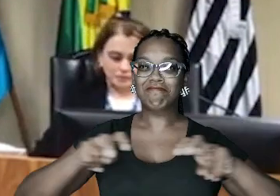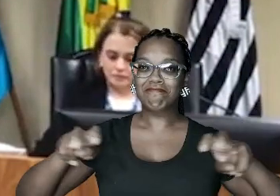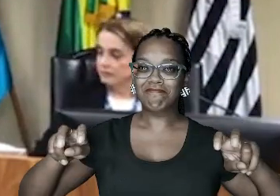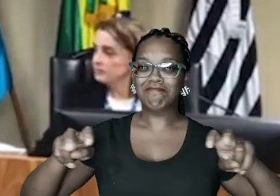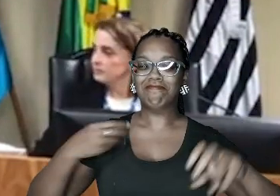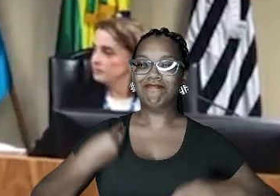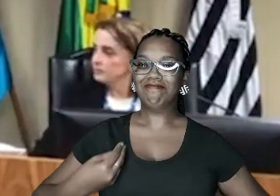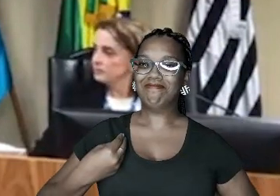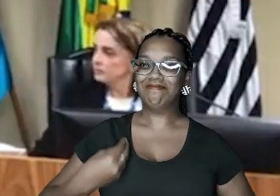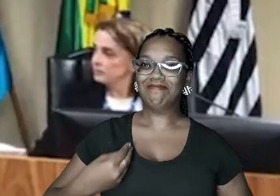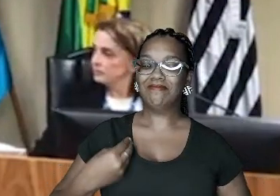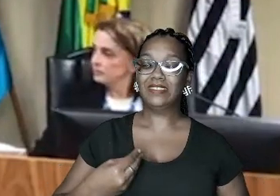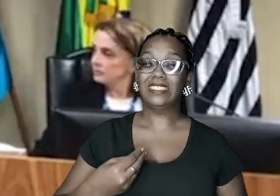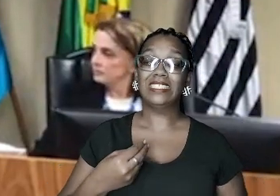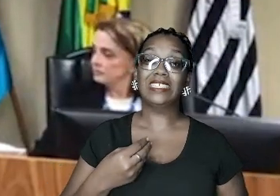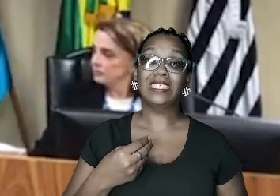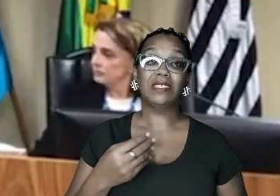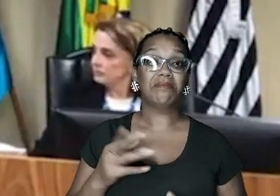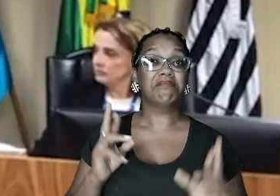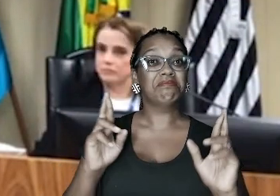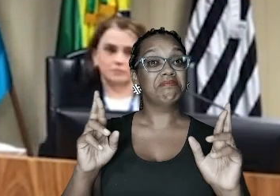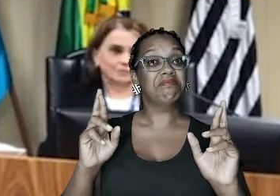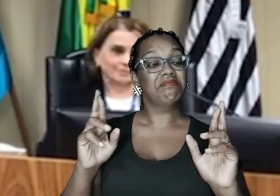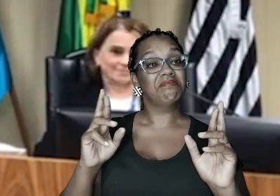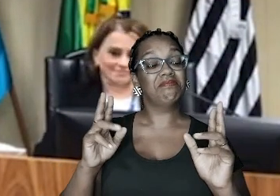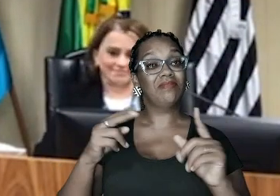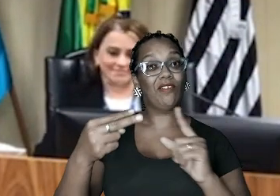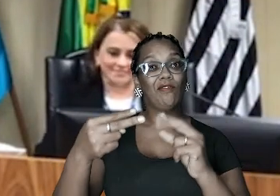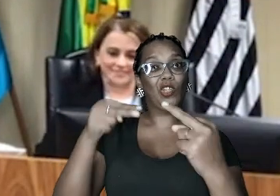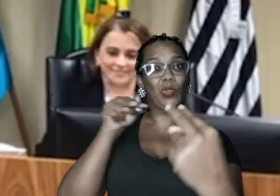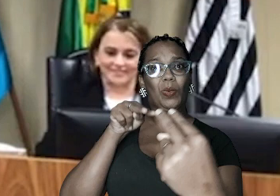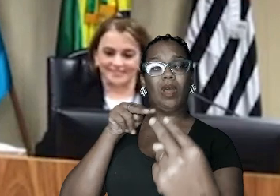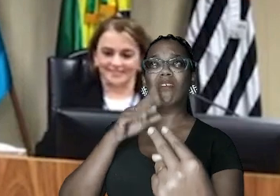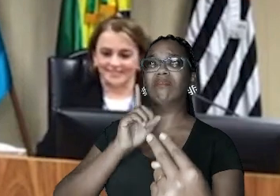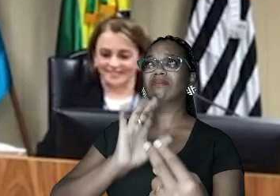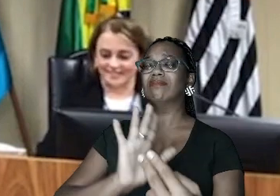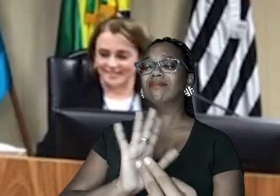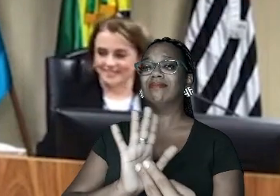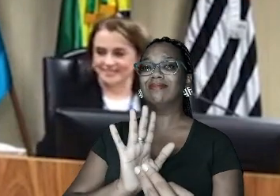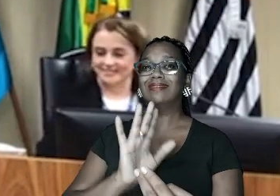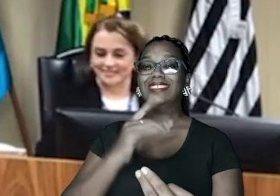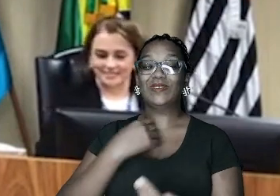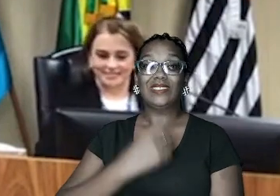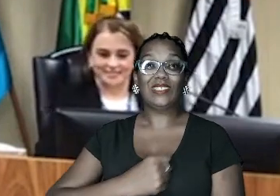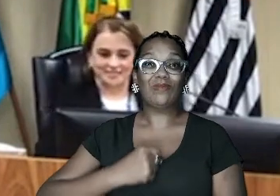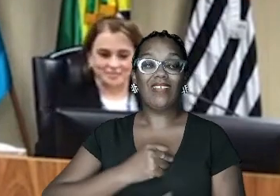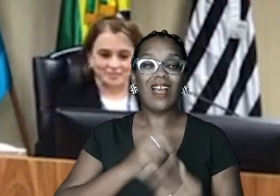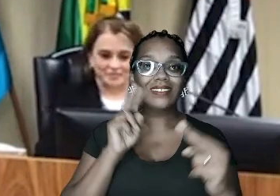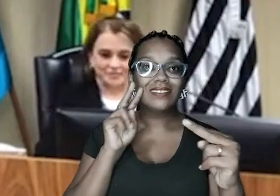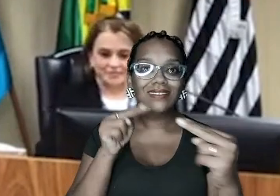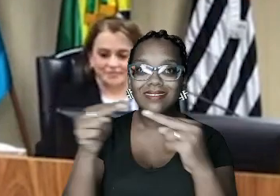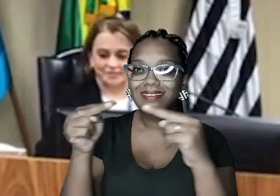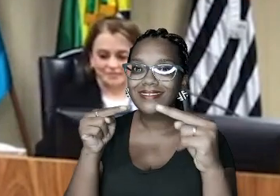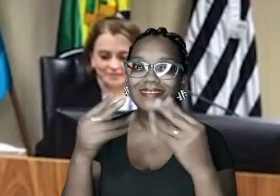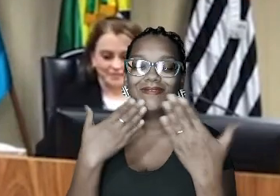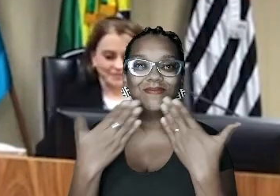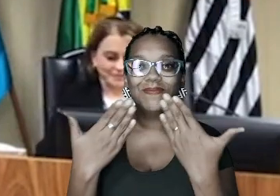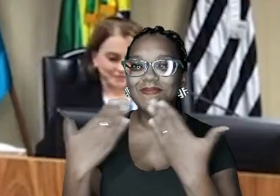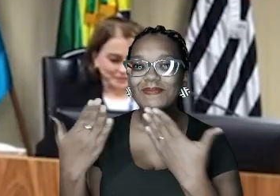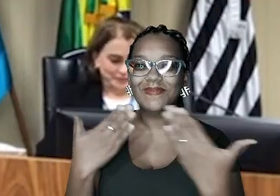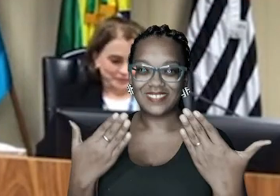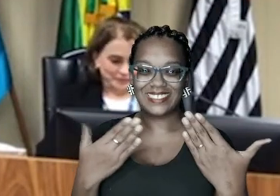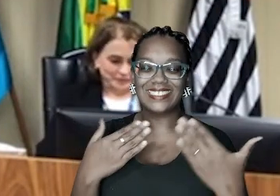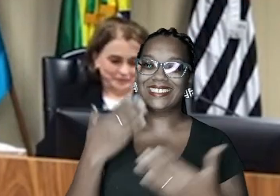infelizmente pelo menos nesse momento é uma mesa não virtual né a gente sente saudade de conversar com as pessoas o próprio Alexandre mesmo a quem cumprimento pela